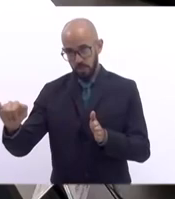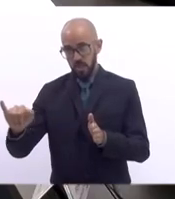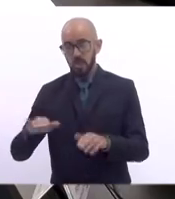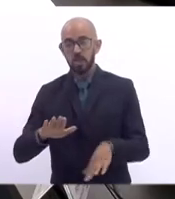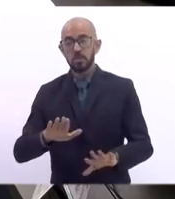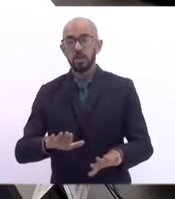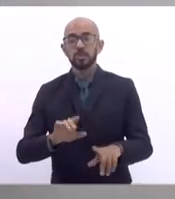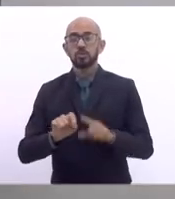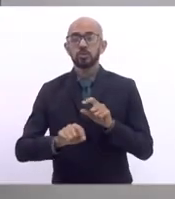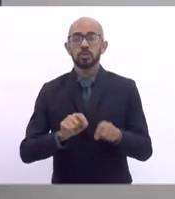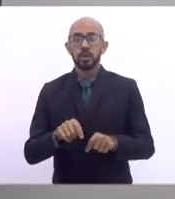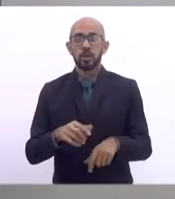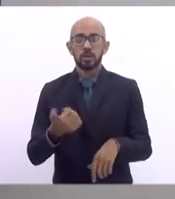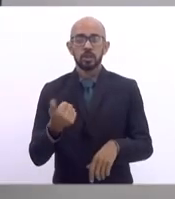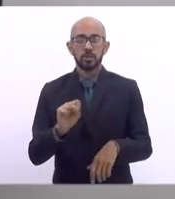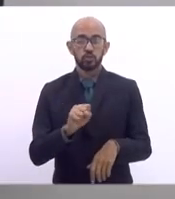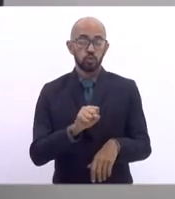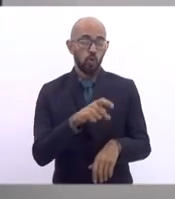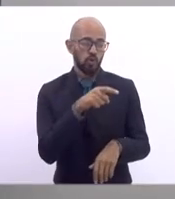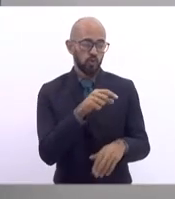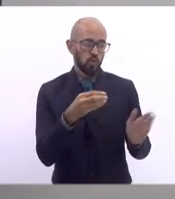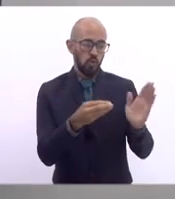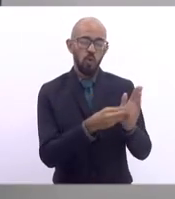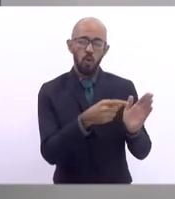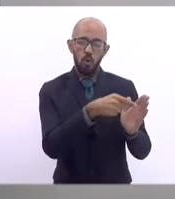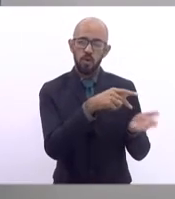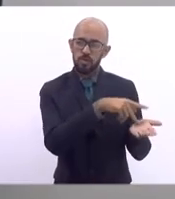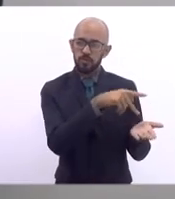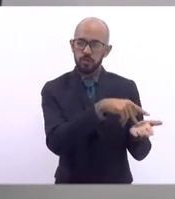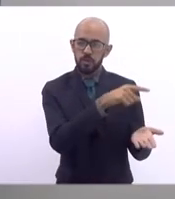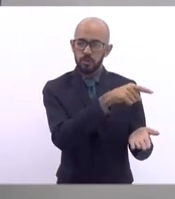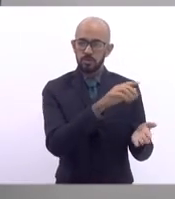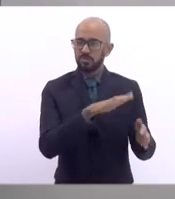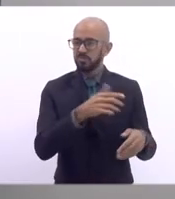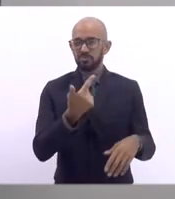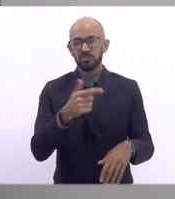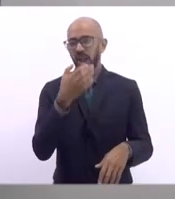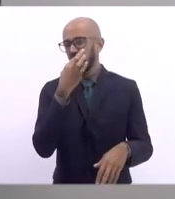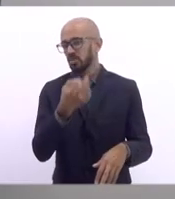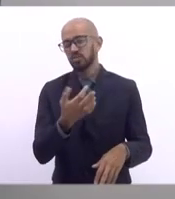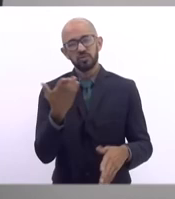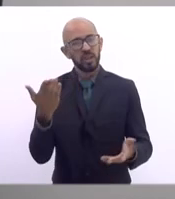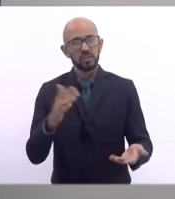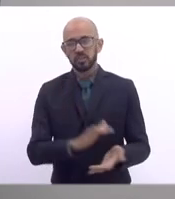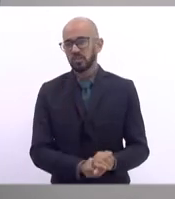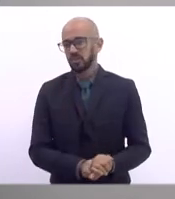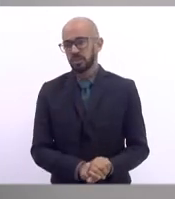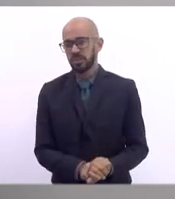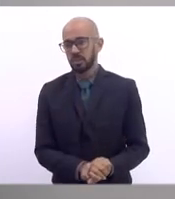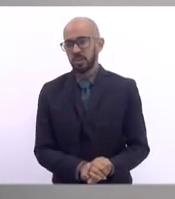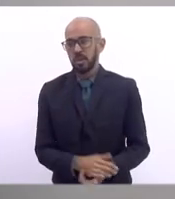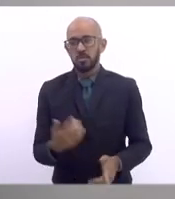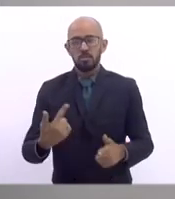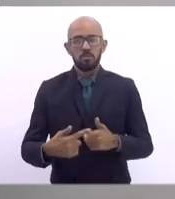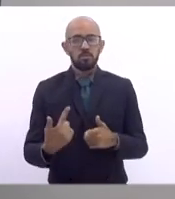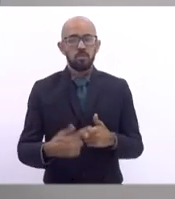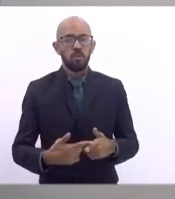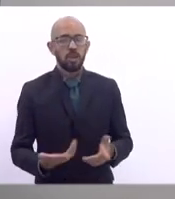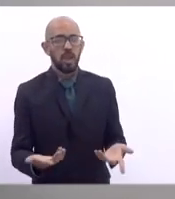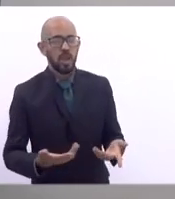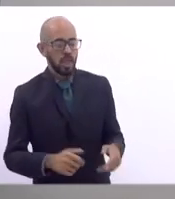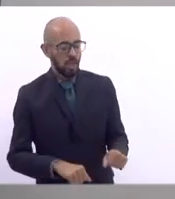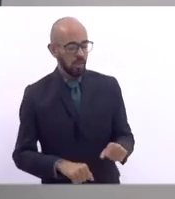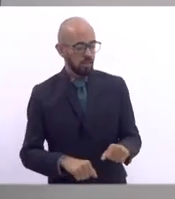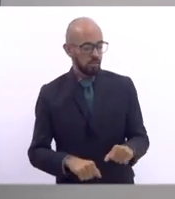duas está o 18 no nominal e justifica porque lá no contrato que tá